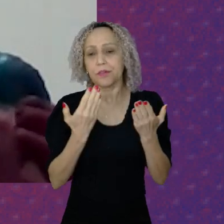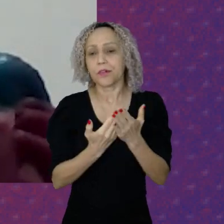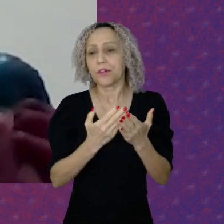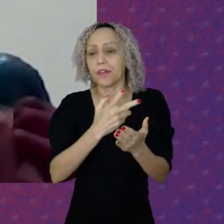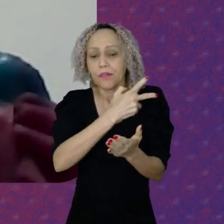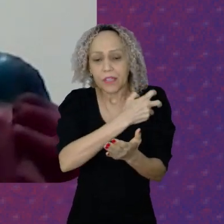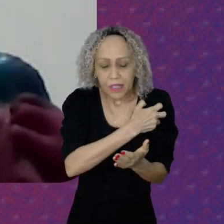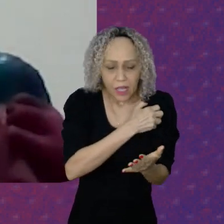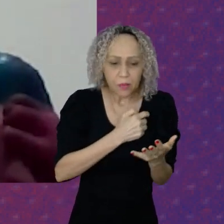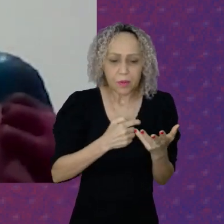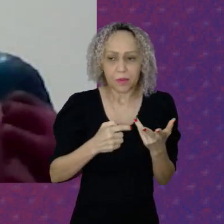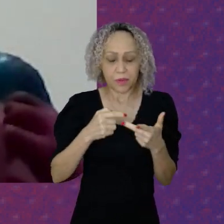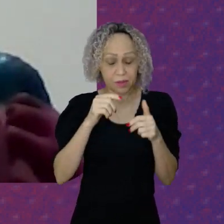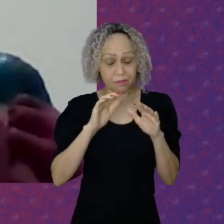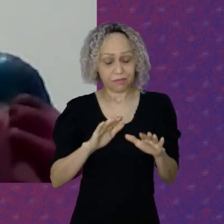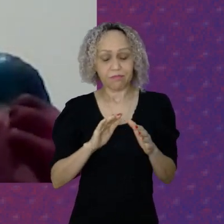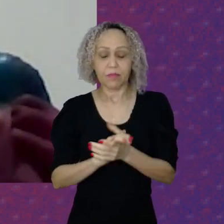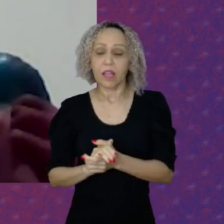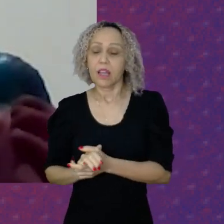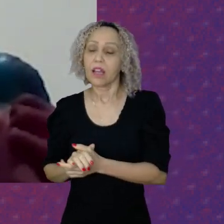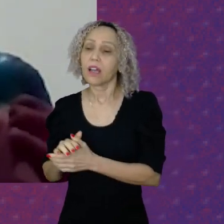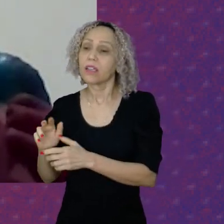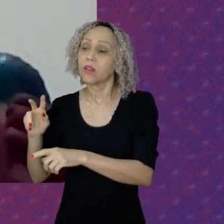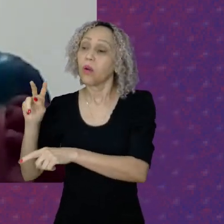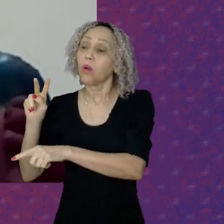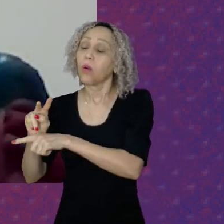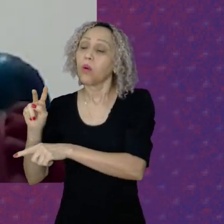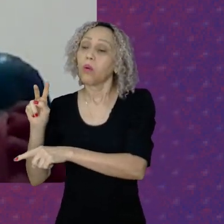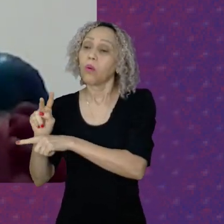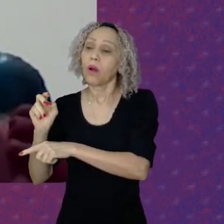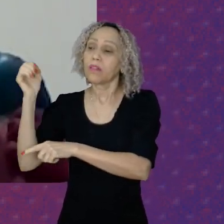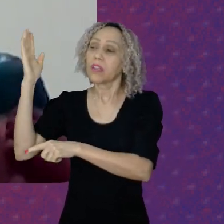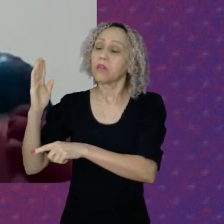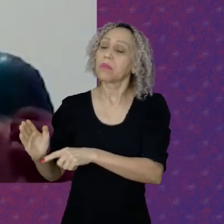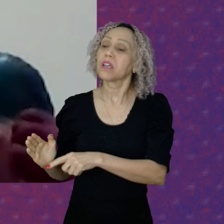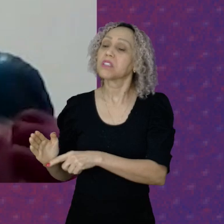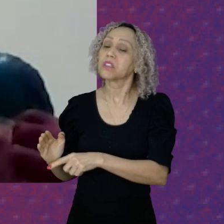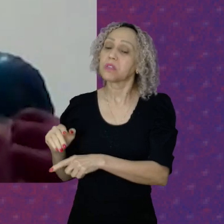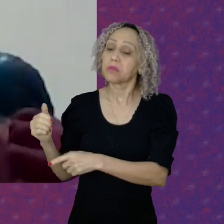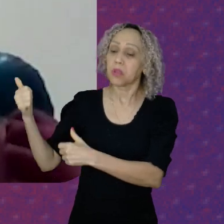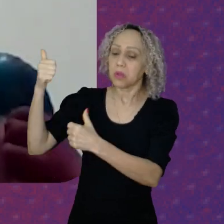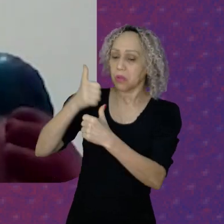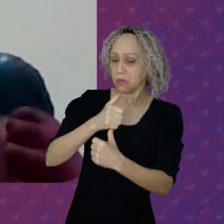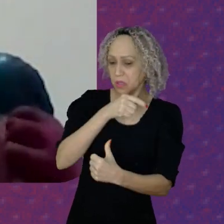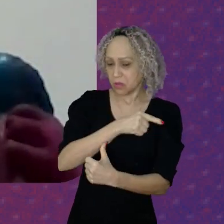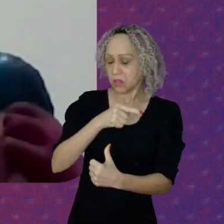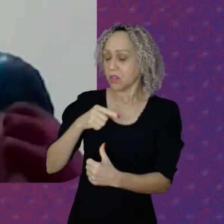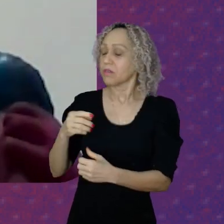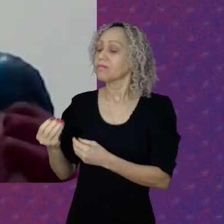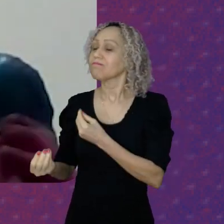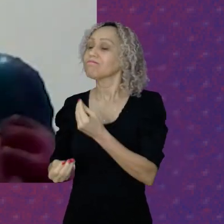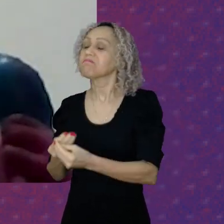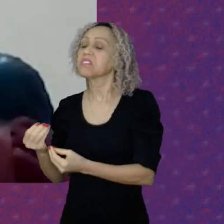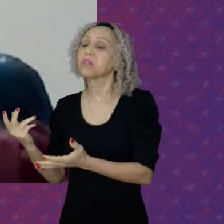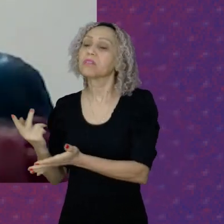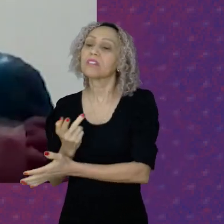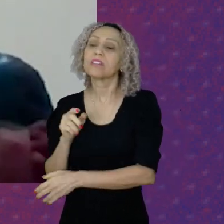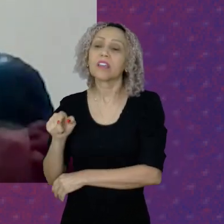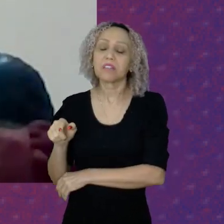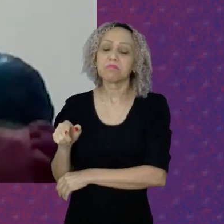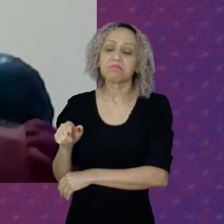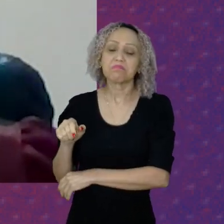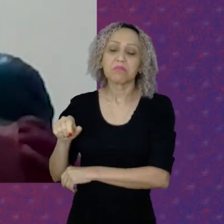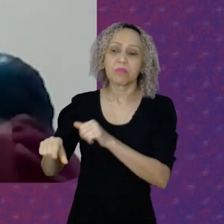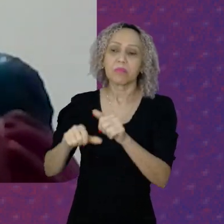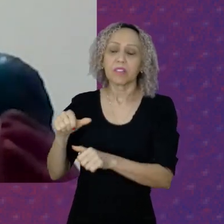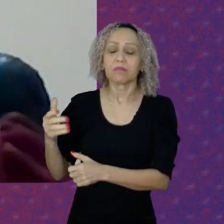serviços de saúde e educação e que acaba se transformando em condicionalidades para estar beneficiária do programa. Então, com essa mudança,